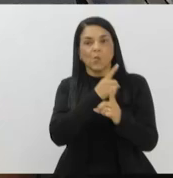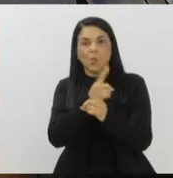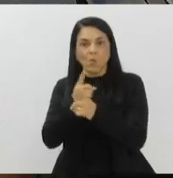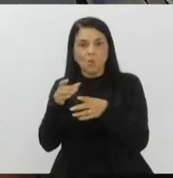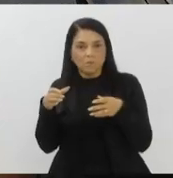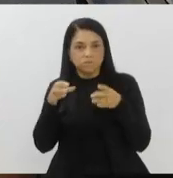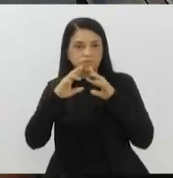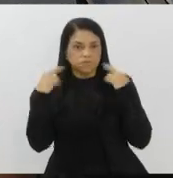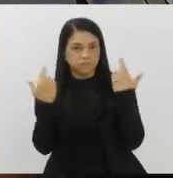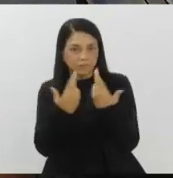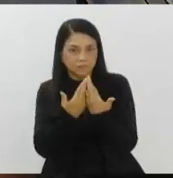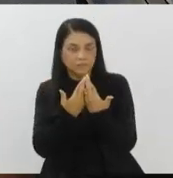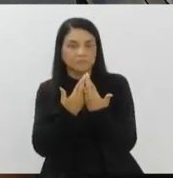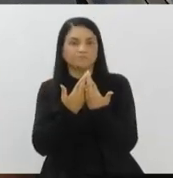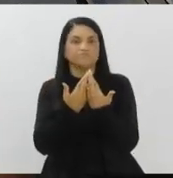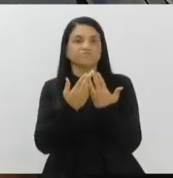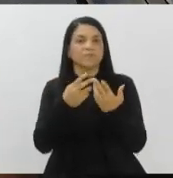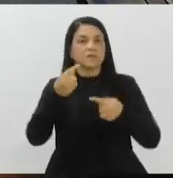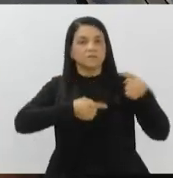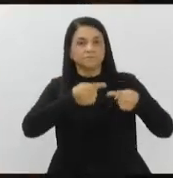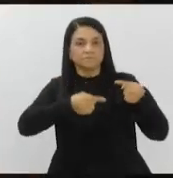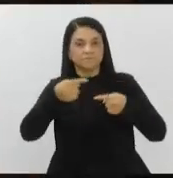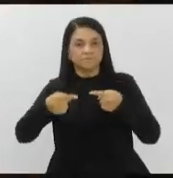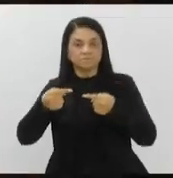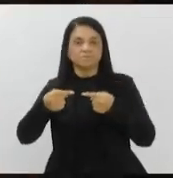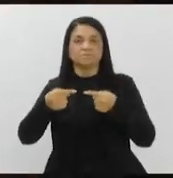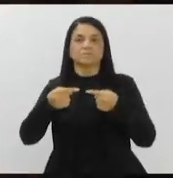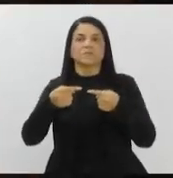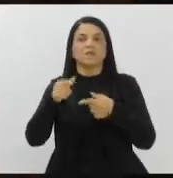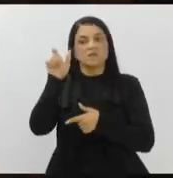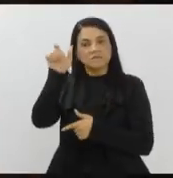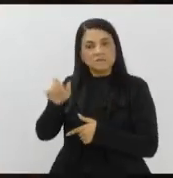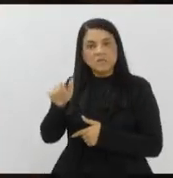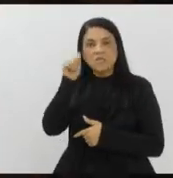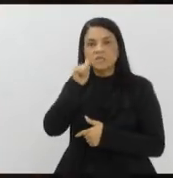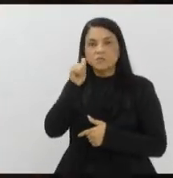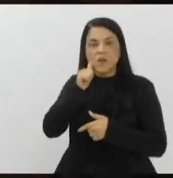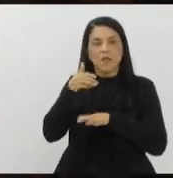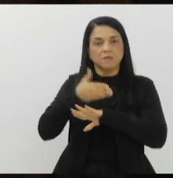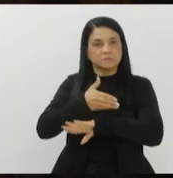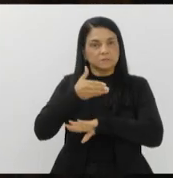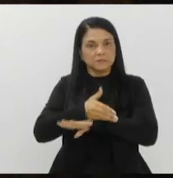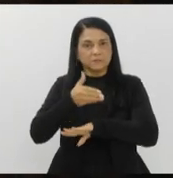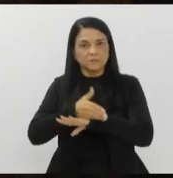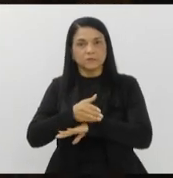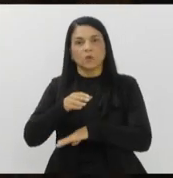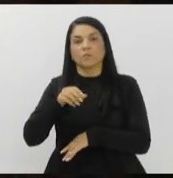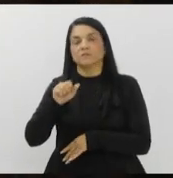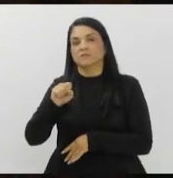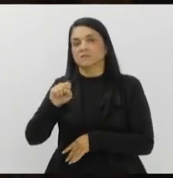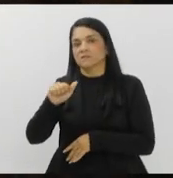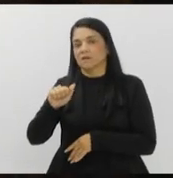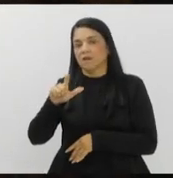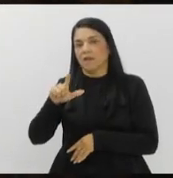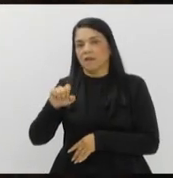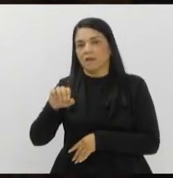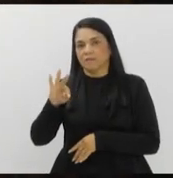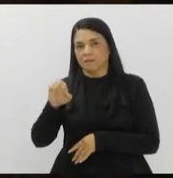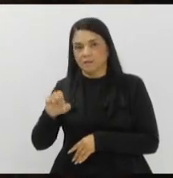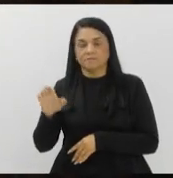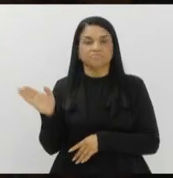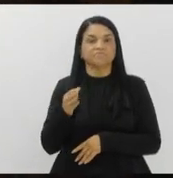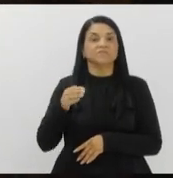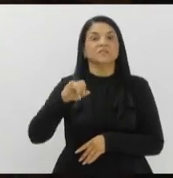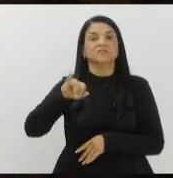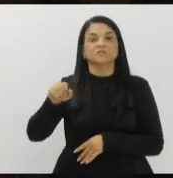economia solidária, mulheres potentes como a Salete, como a Jandira, reivindicaram essa necessidade